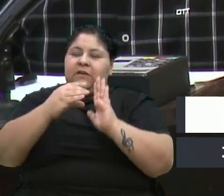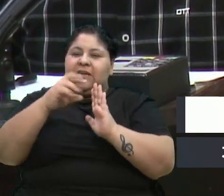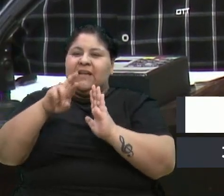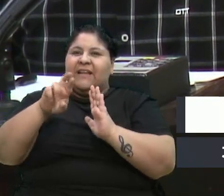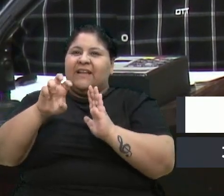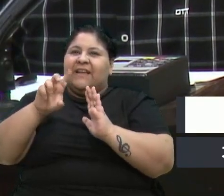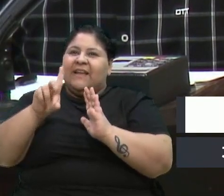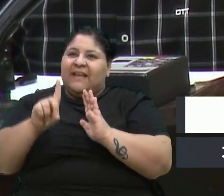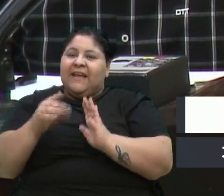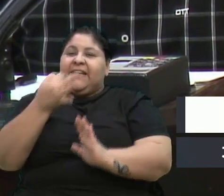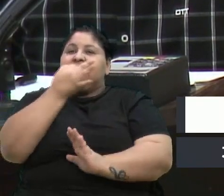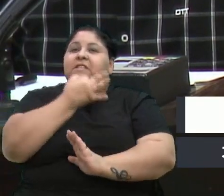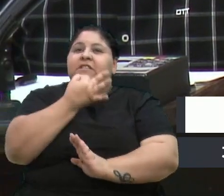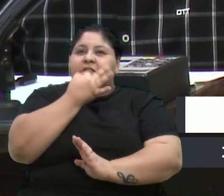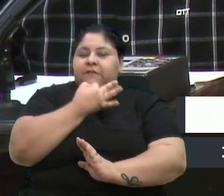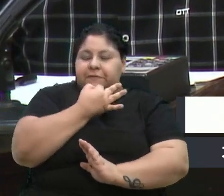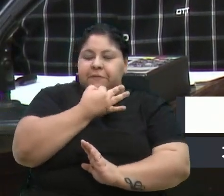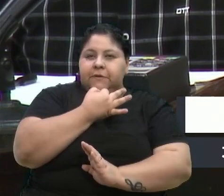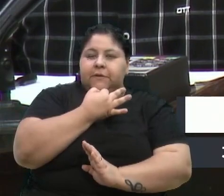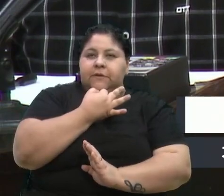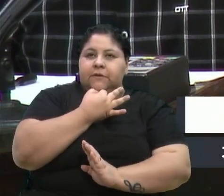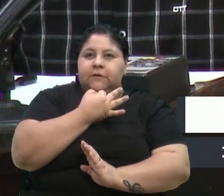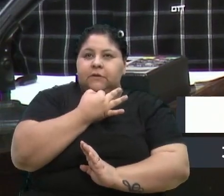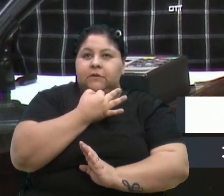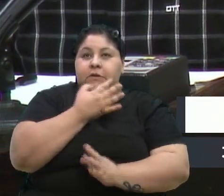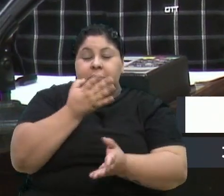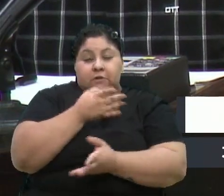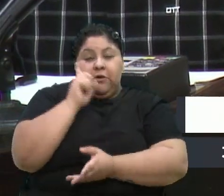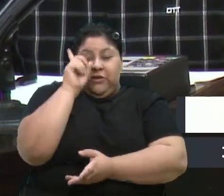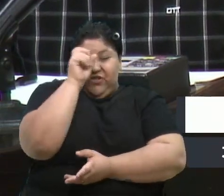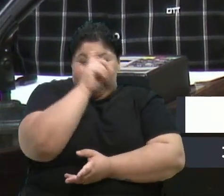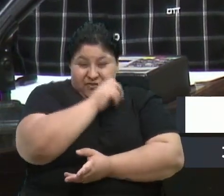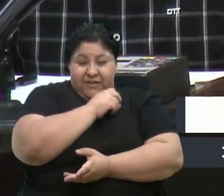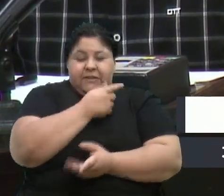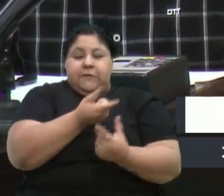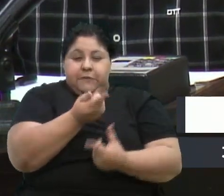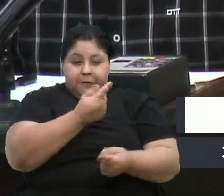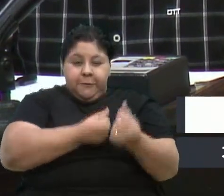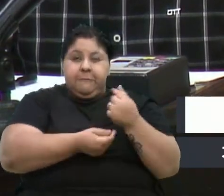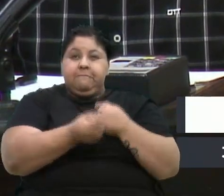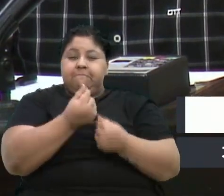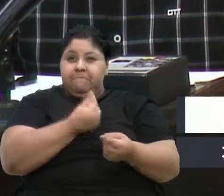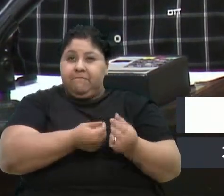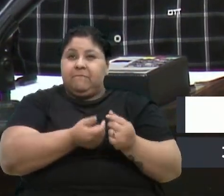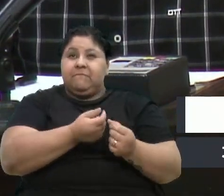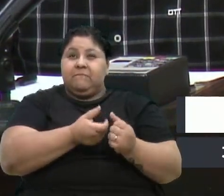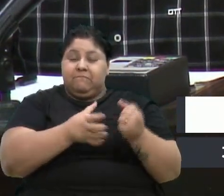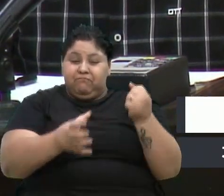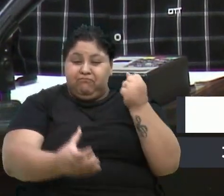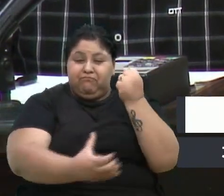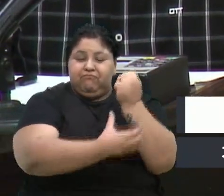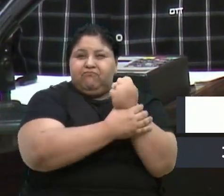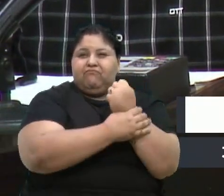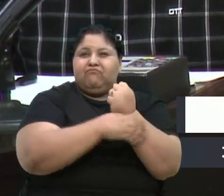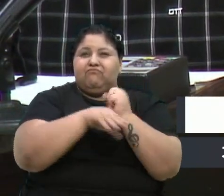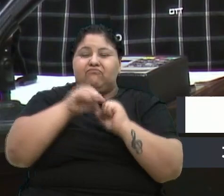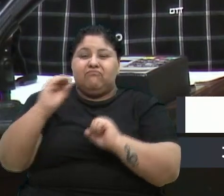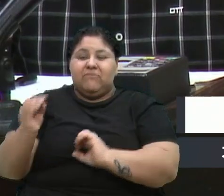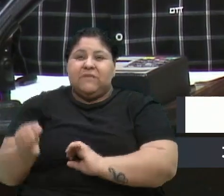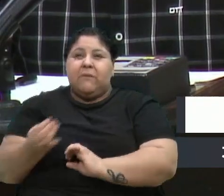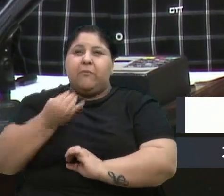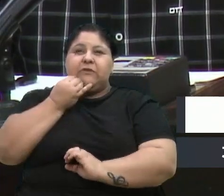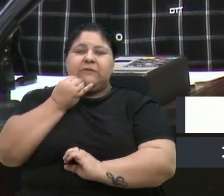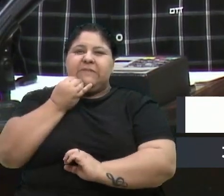Caxias, que numa situação difícil da economia, ela garante a possibilidade